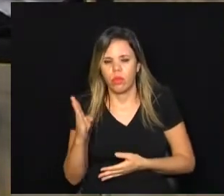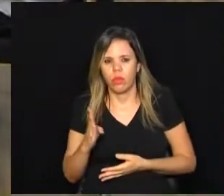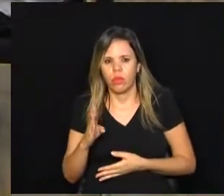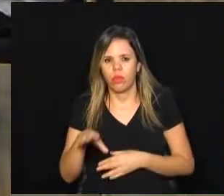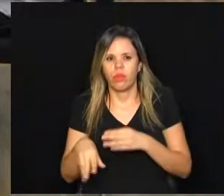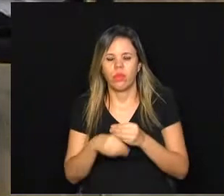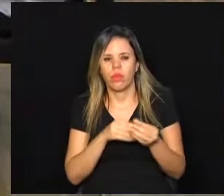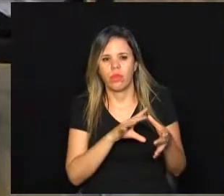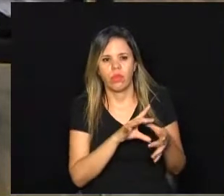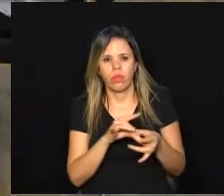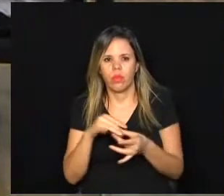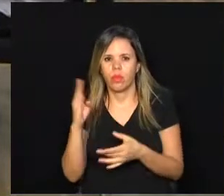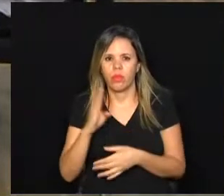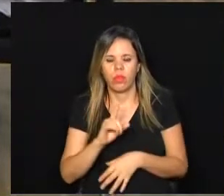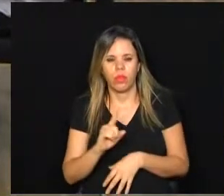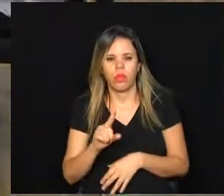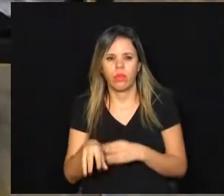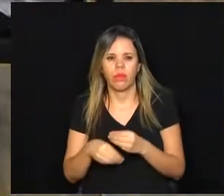neste contexto ou não?